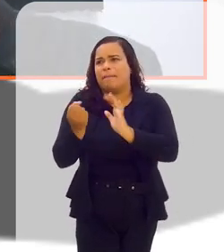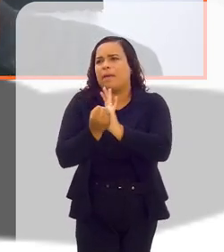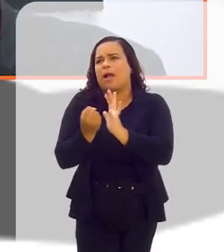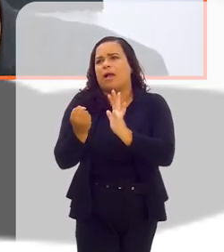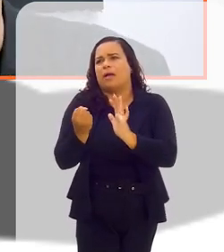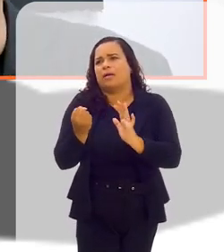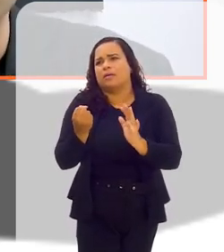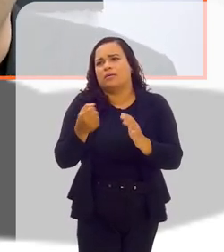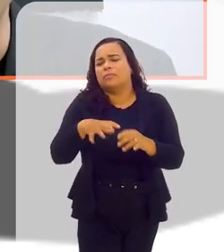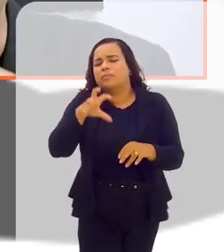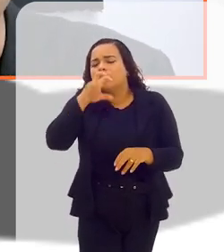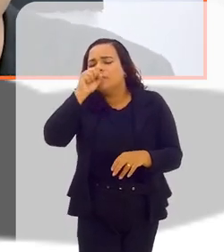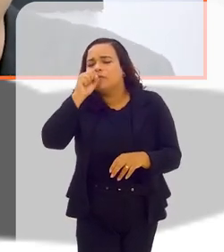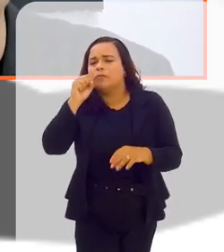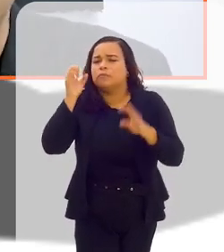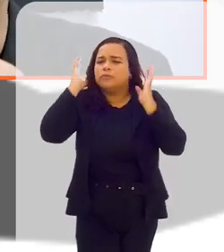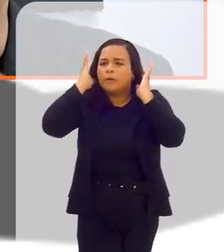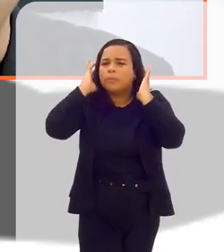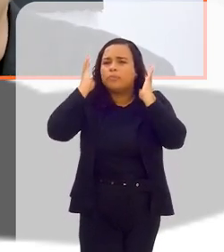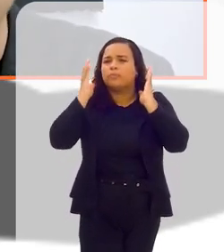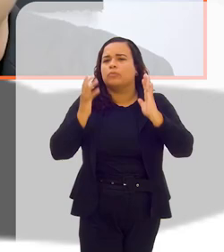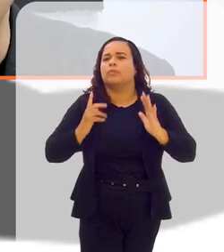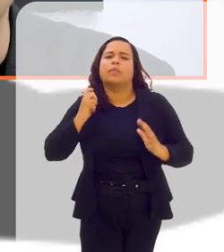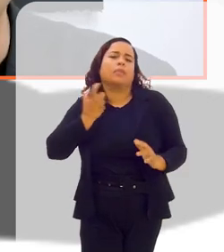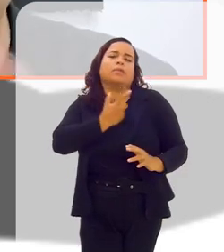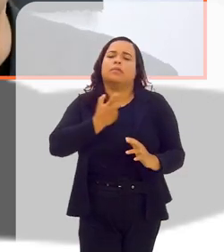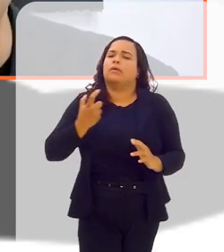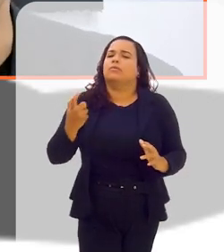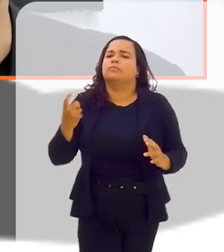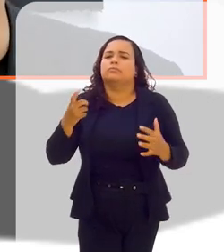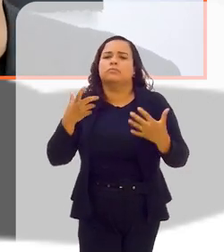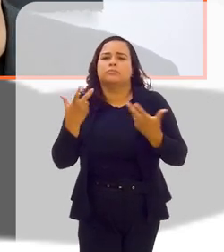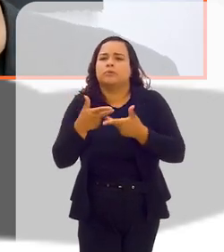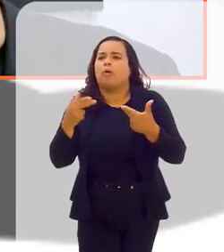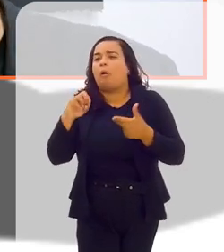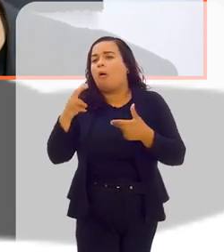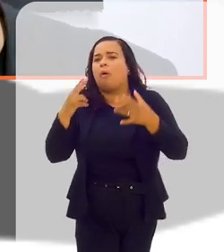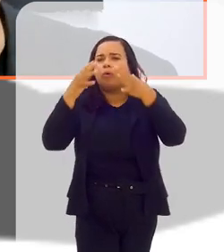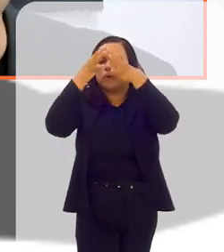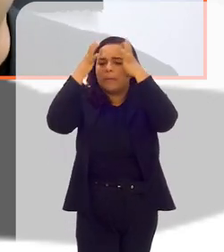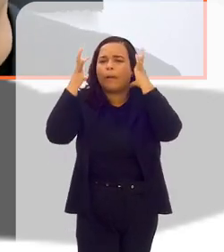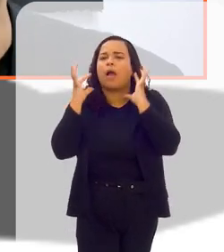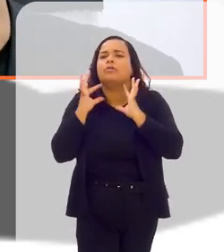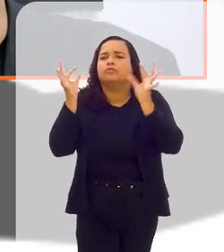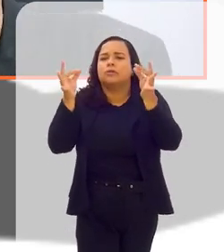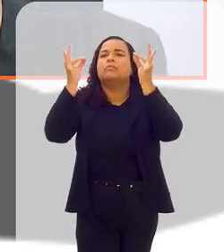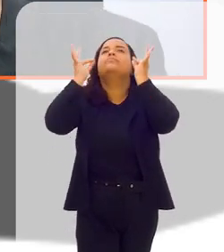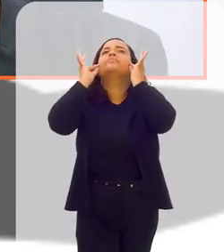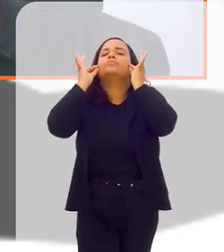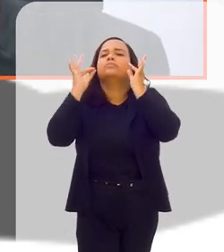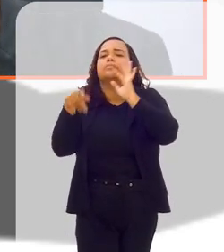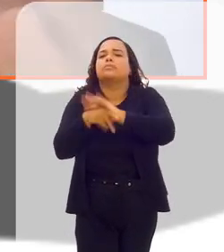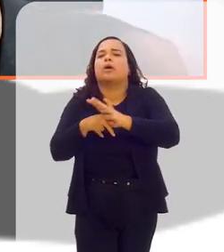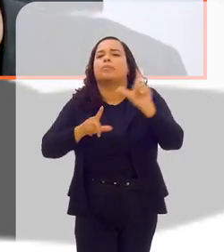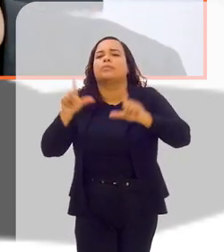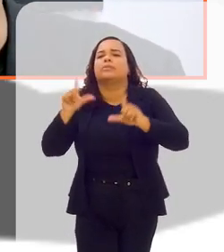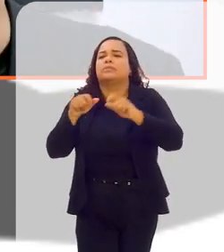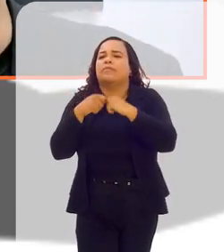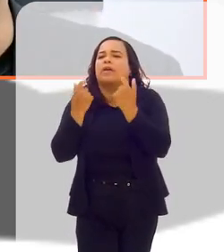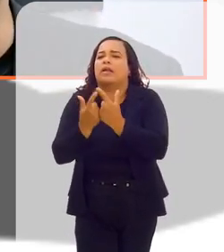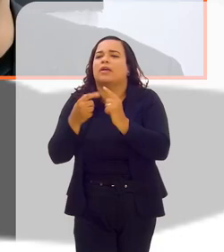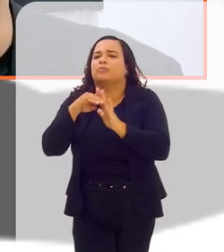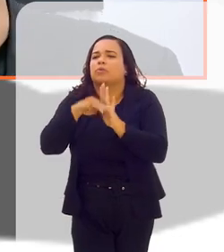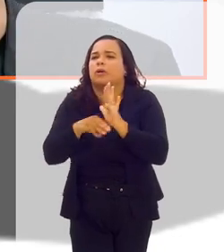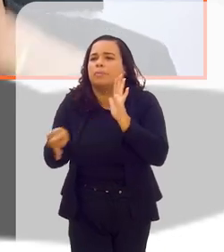uma marca, um perfume, um shampoo, um condicionador, enfim, ou uma máscara facial do programa da TV Allergy,